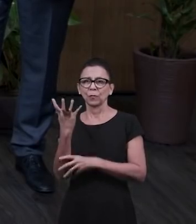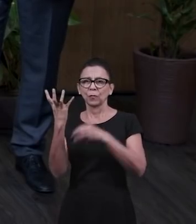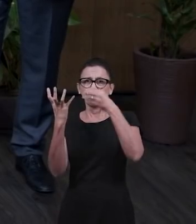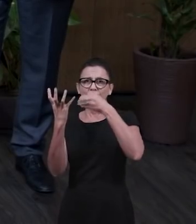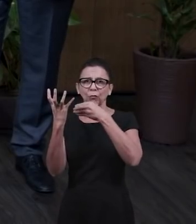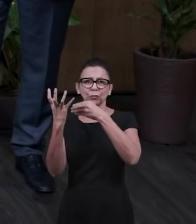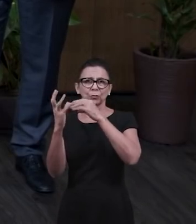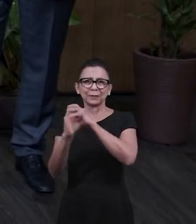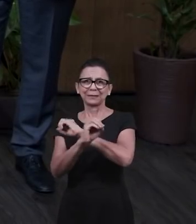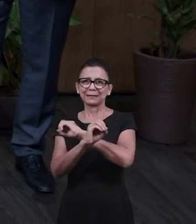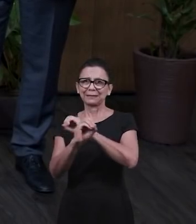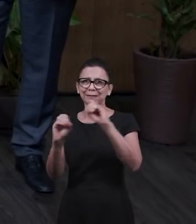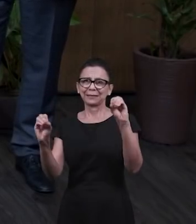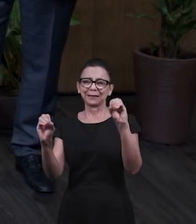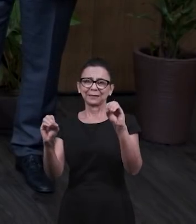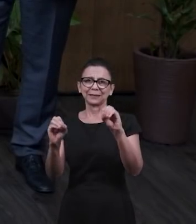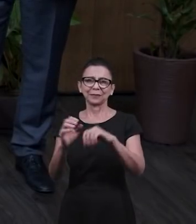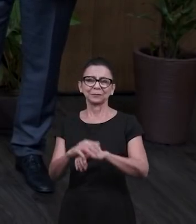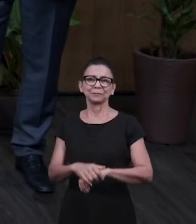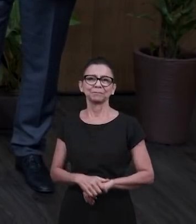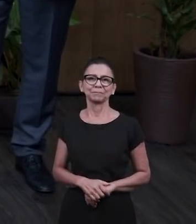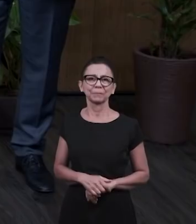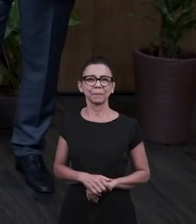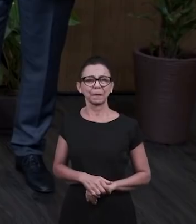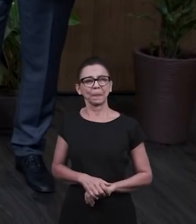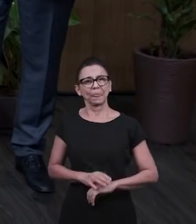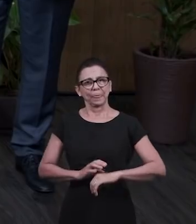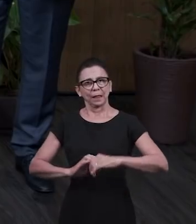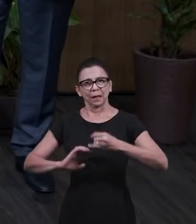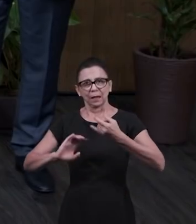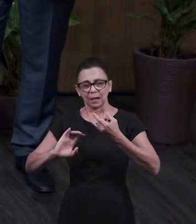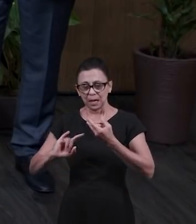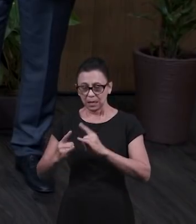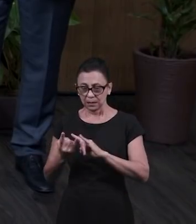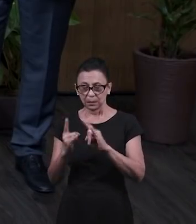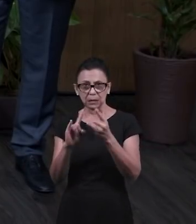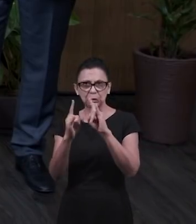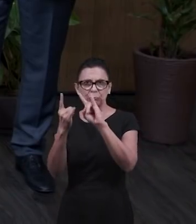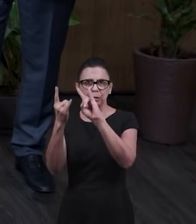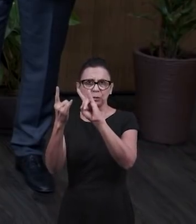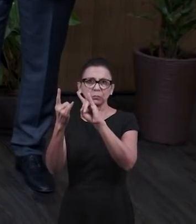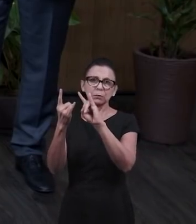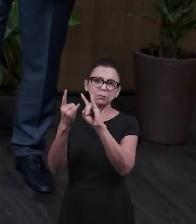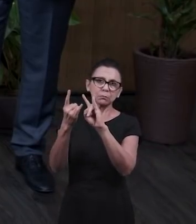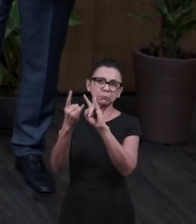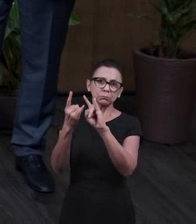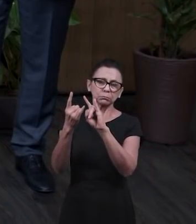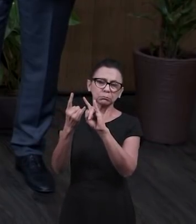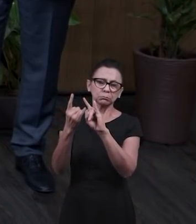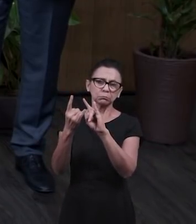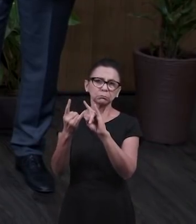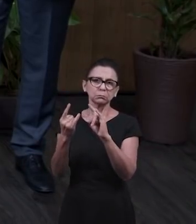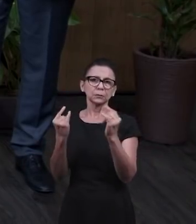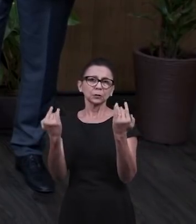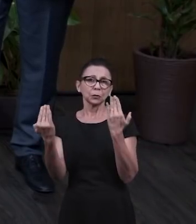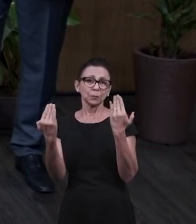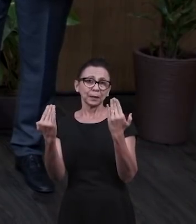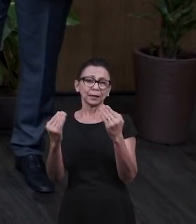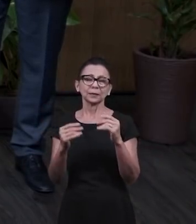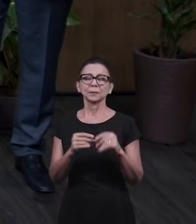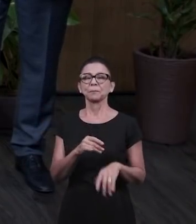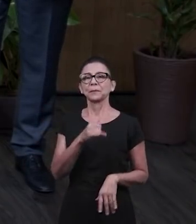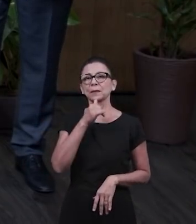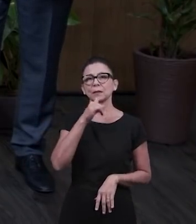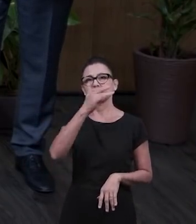entre espinhos fala daqueles que ouvem a palavra e de alguma forma são abençoados,